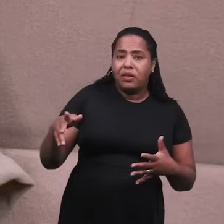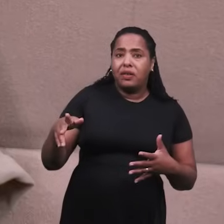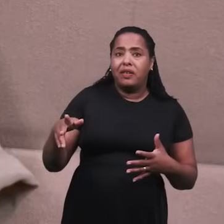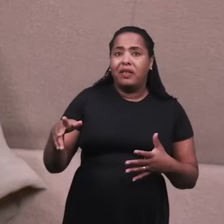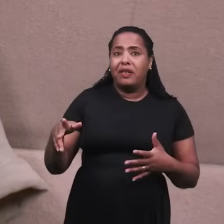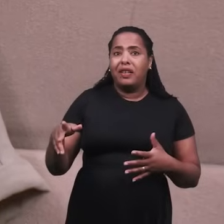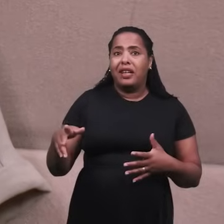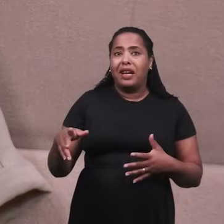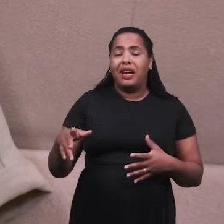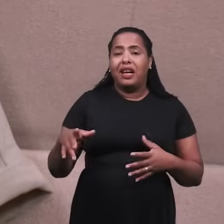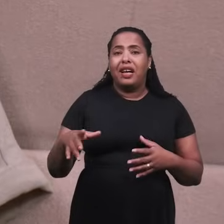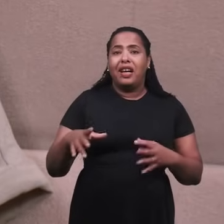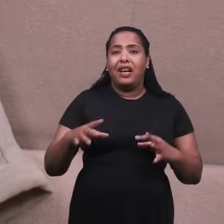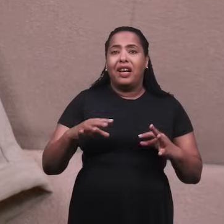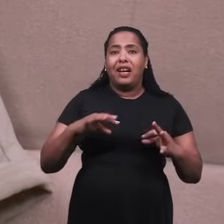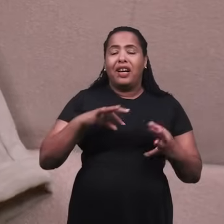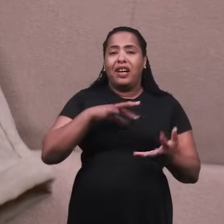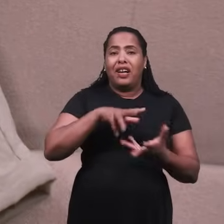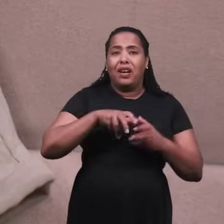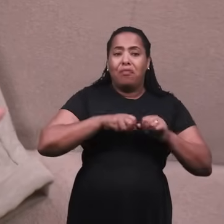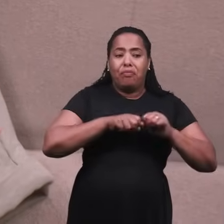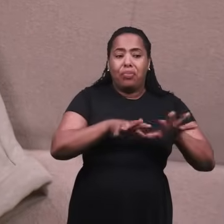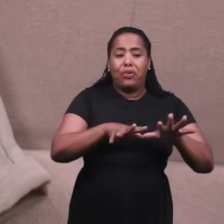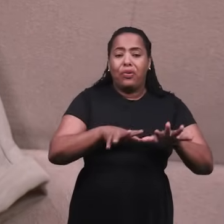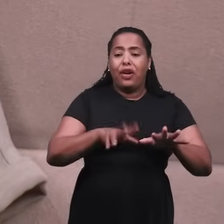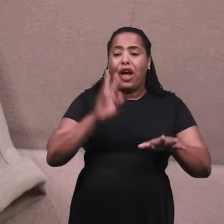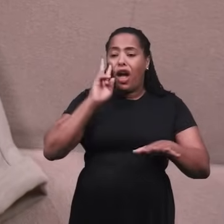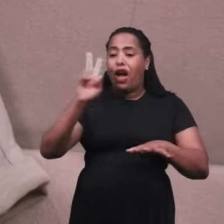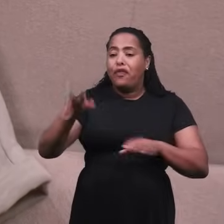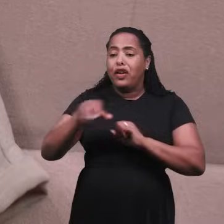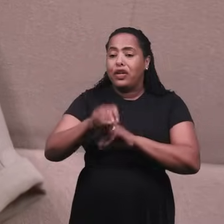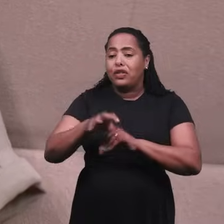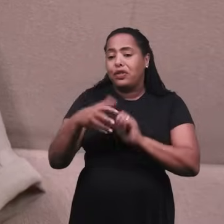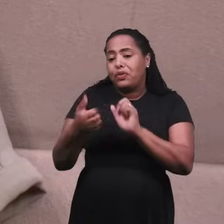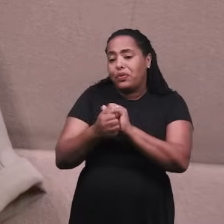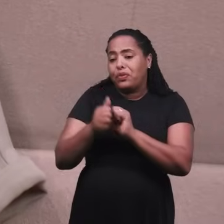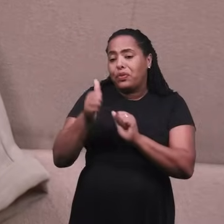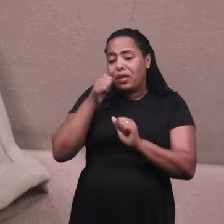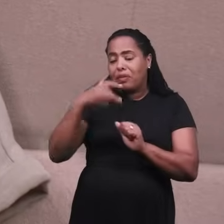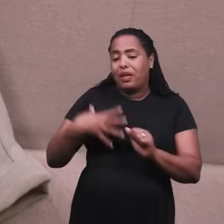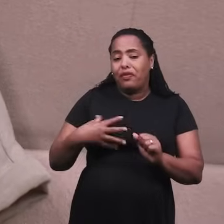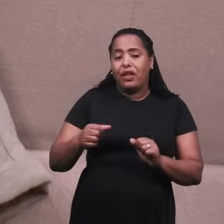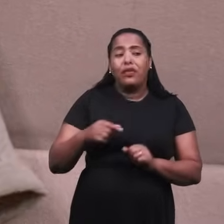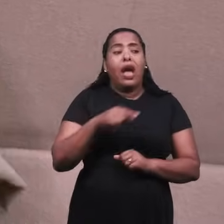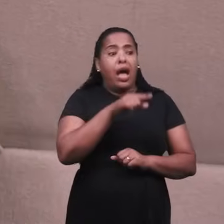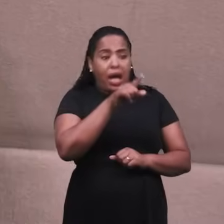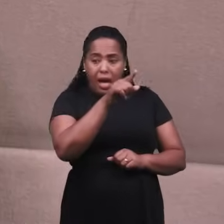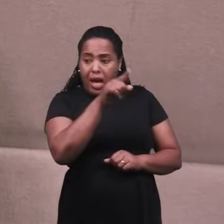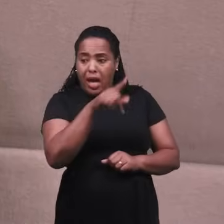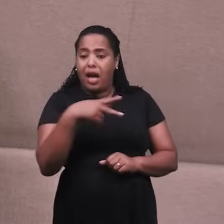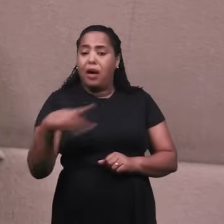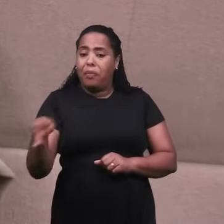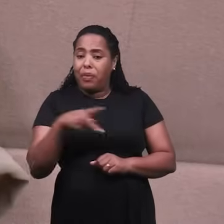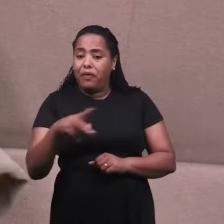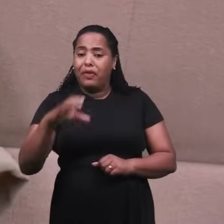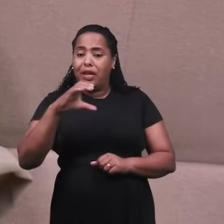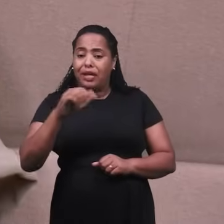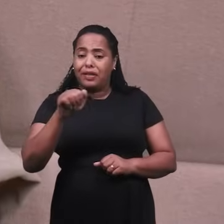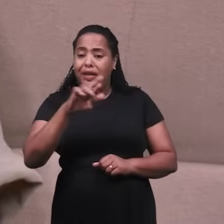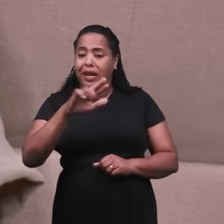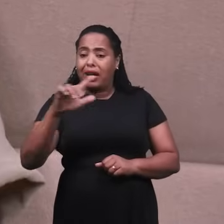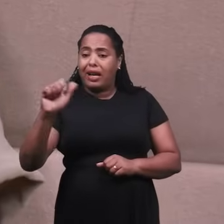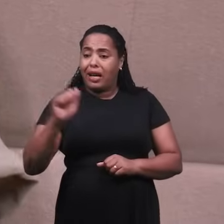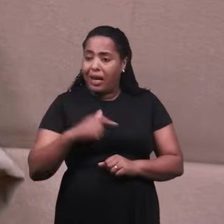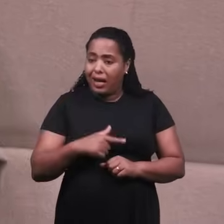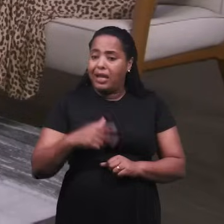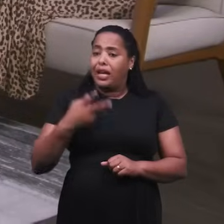Carla, na pandemia eu assisti a sua aula com as minhas filhas. Carinho, né? E eu falava: olha, essa é a professora